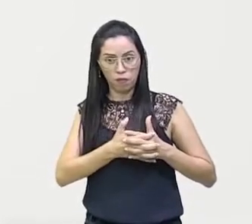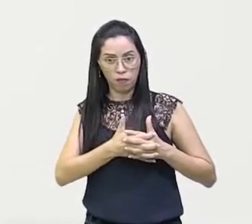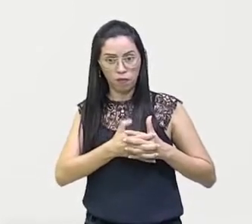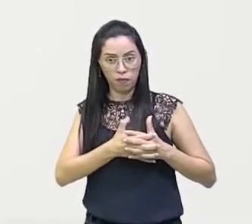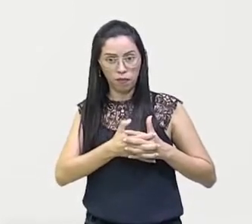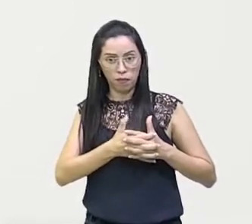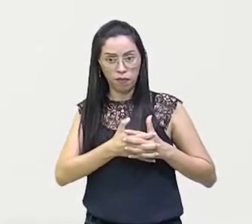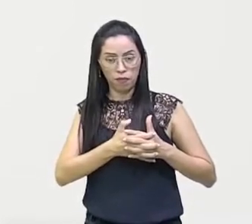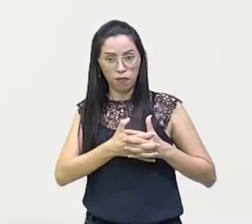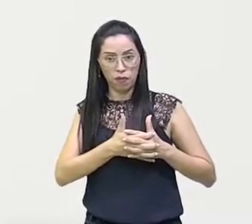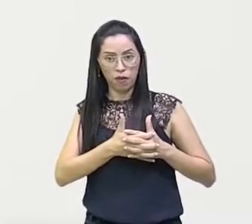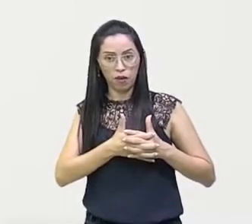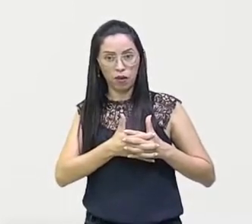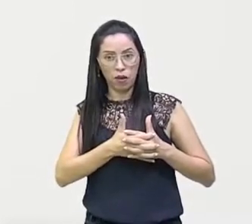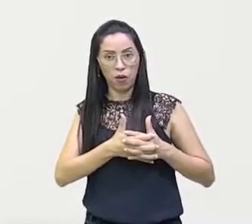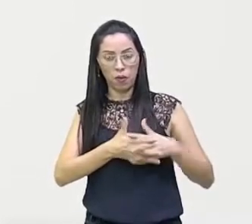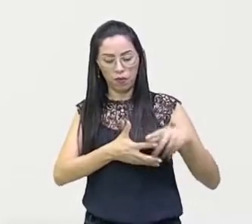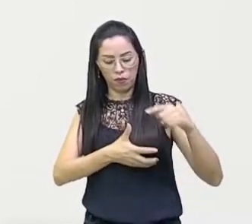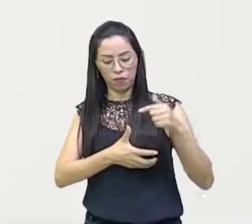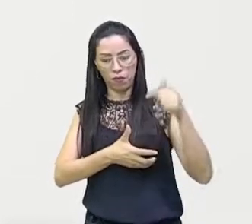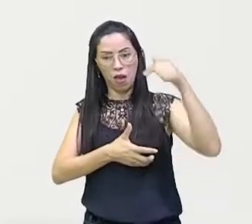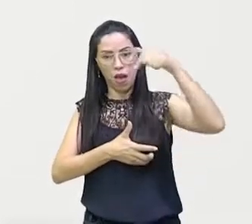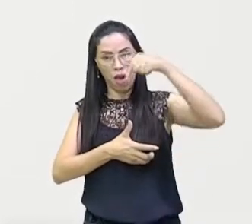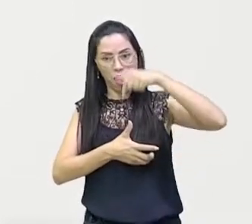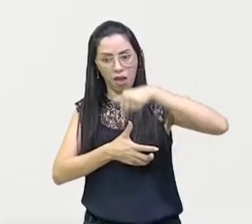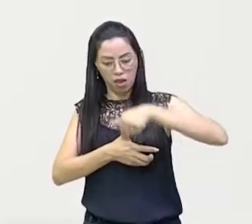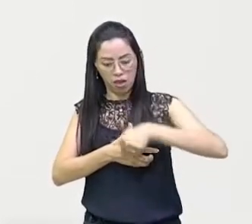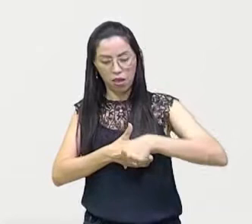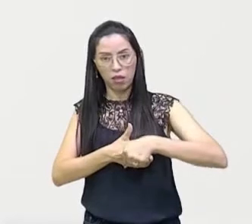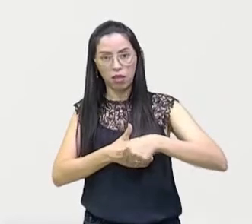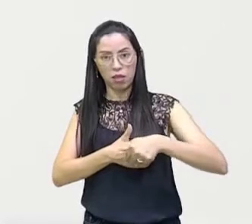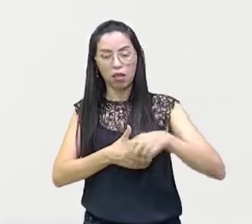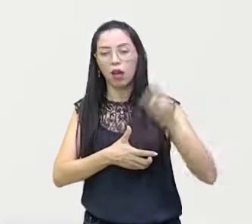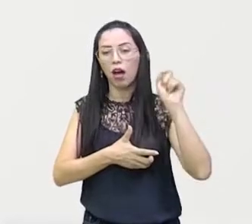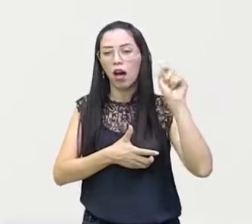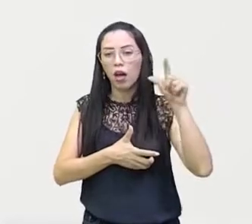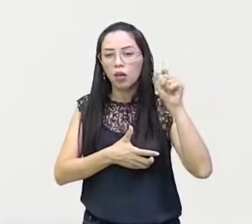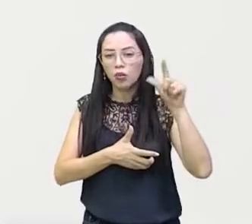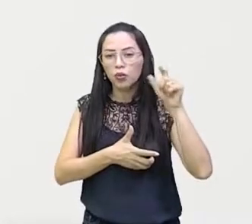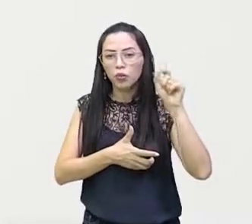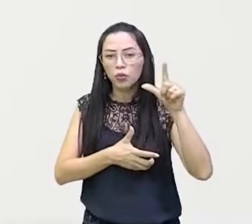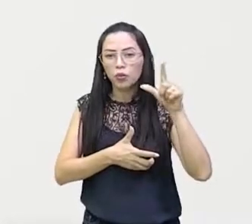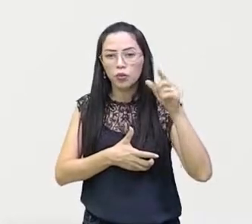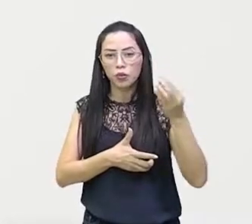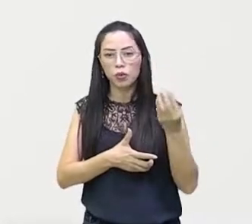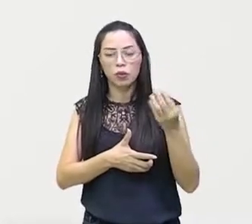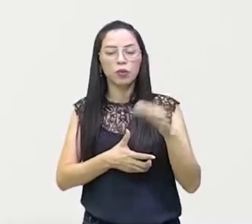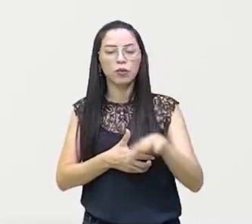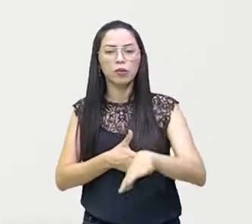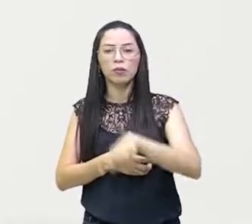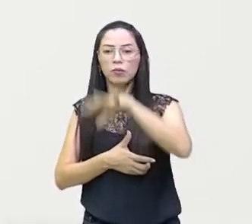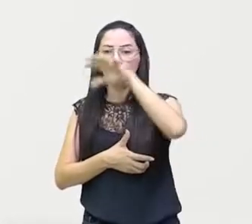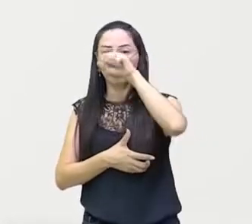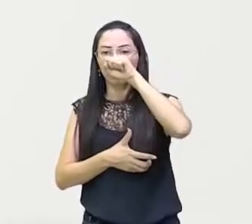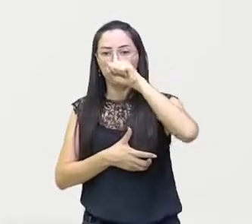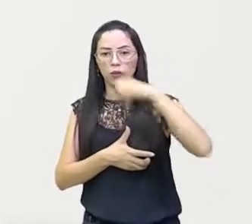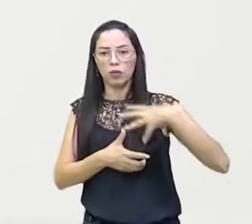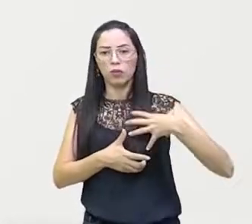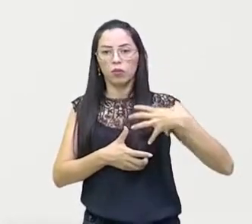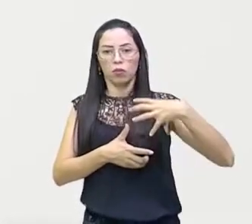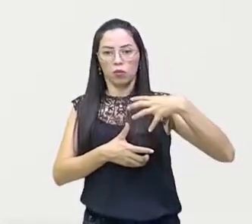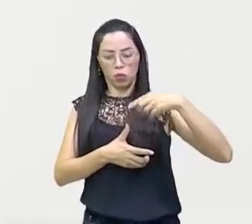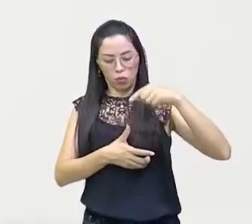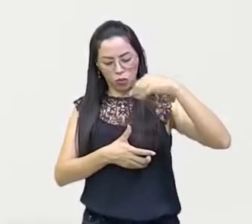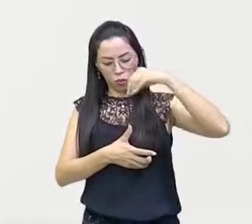nosso corpo e depois ele volta por conta das trocas gasosas, né, que ele precisa fazer. A outra parte